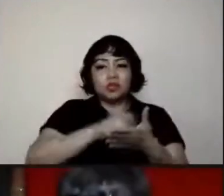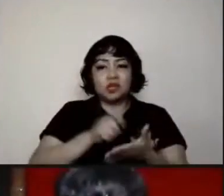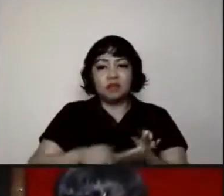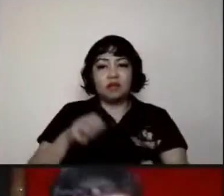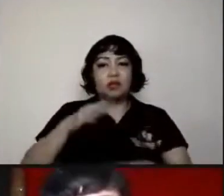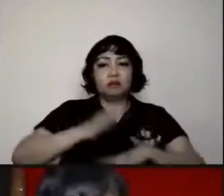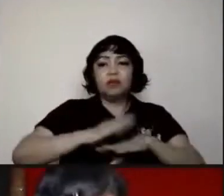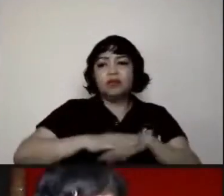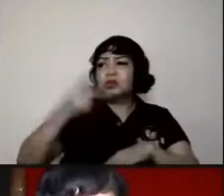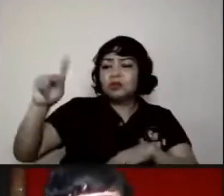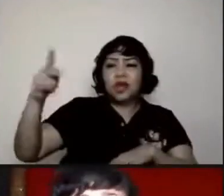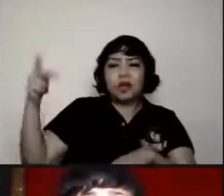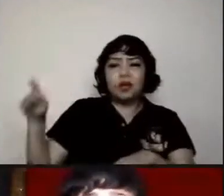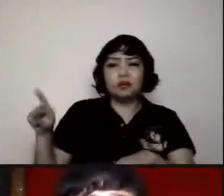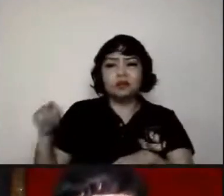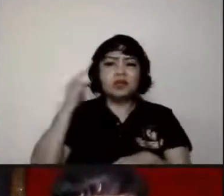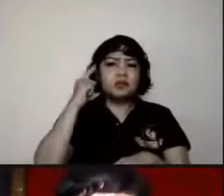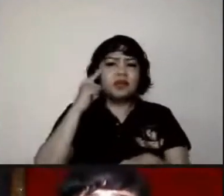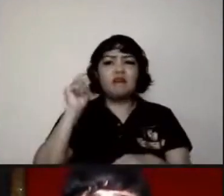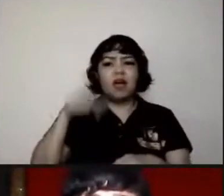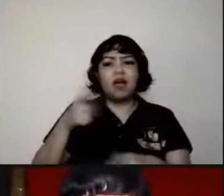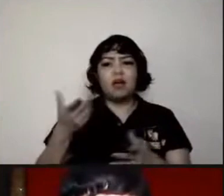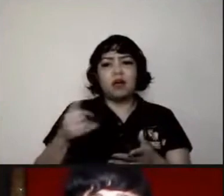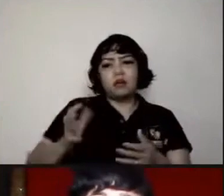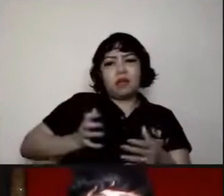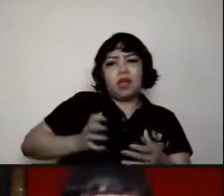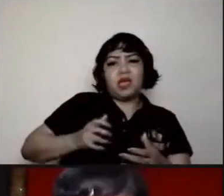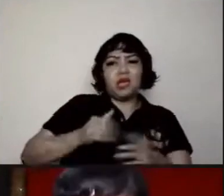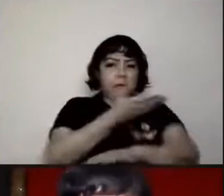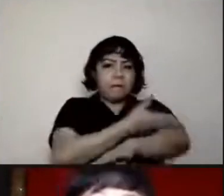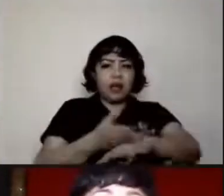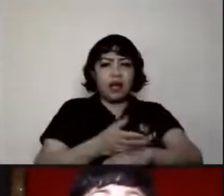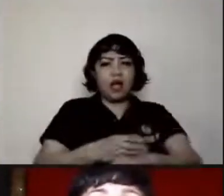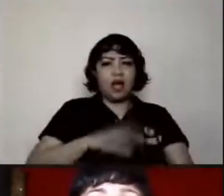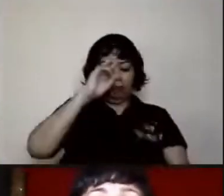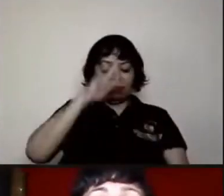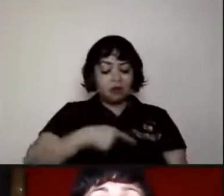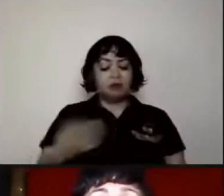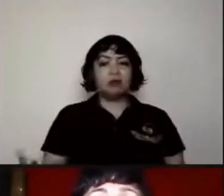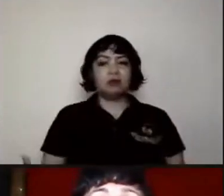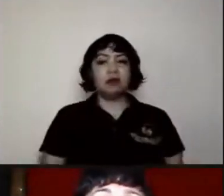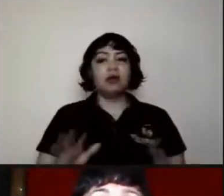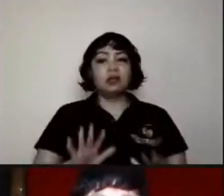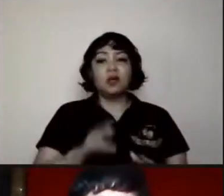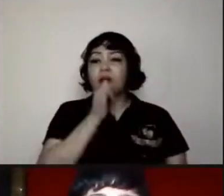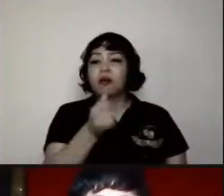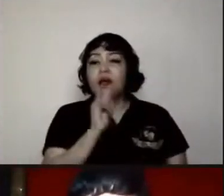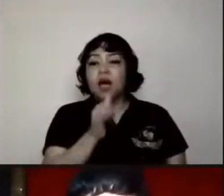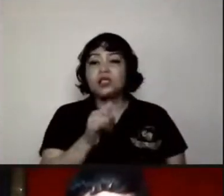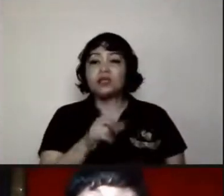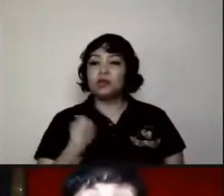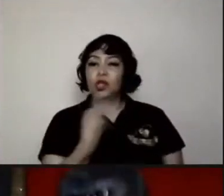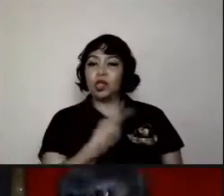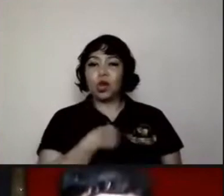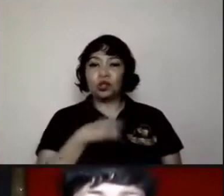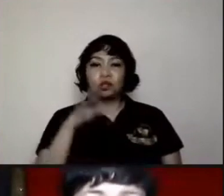achavam que tinha que ser, né? Ou seja, pela elite branca, eurocêntrica, né? Então, a narrativa, a história que nós